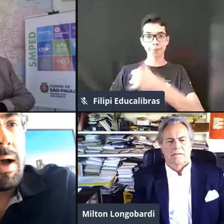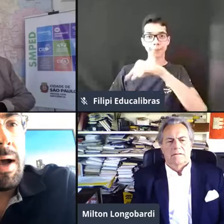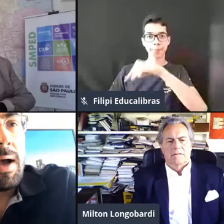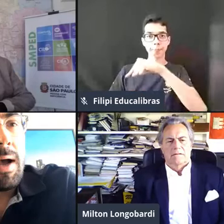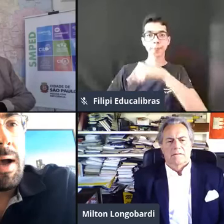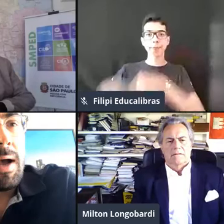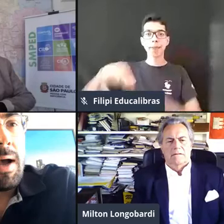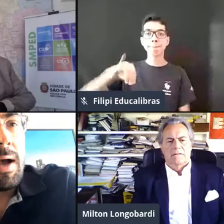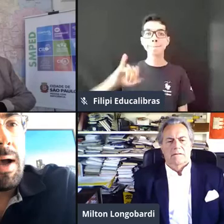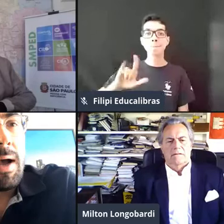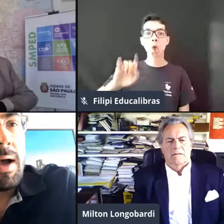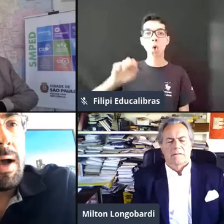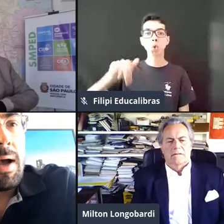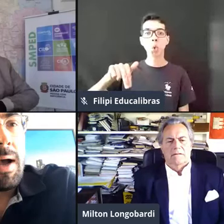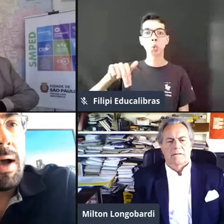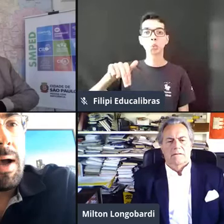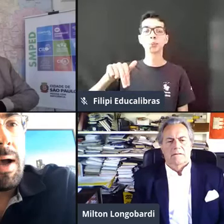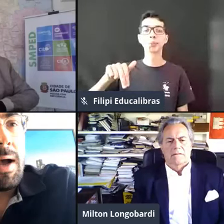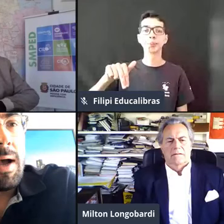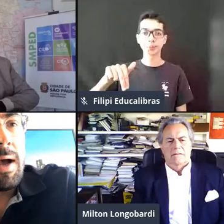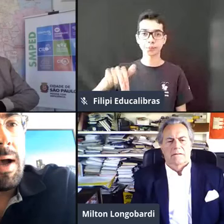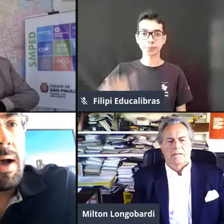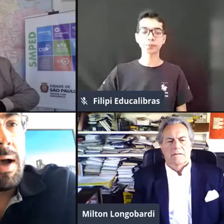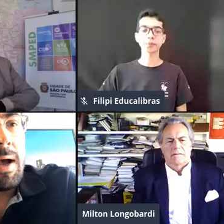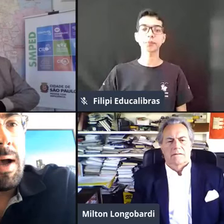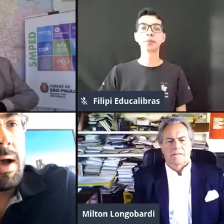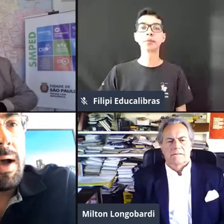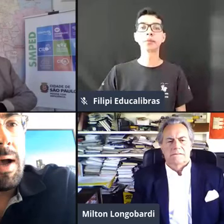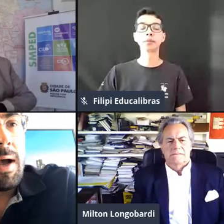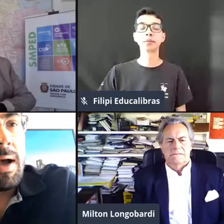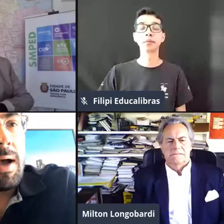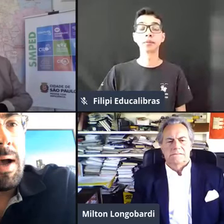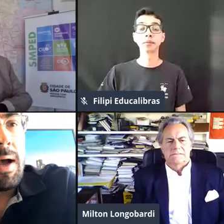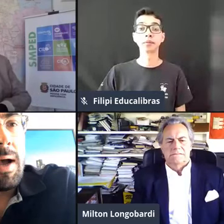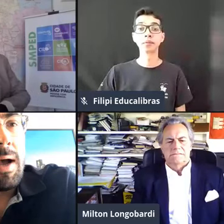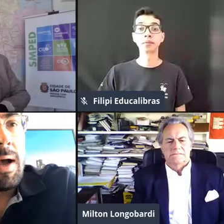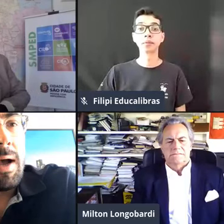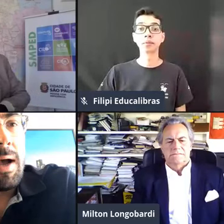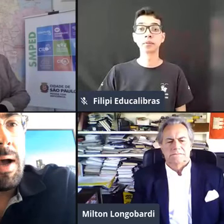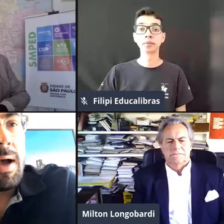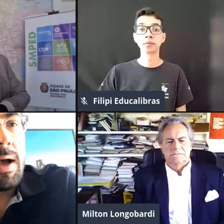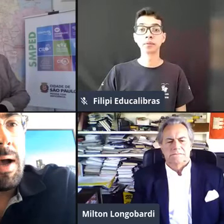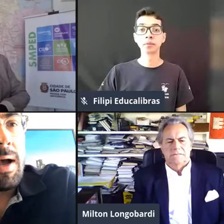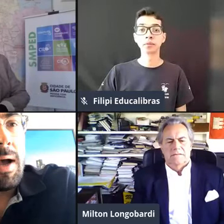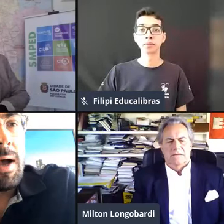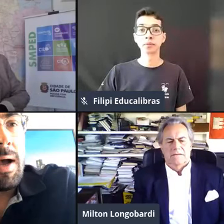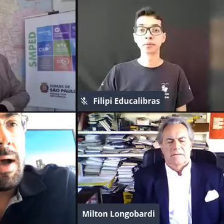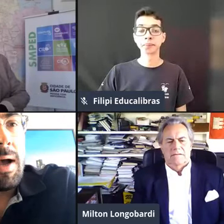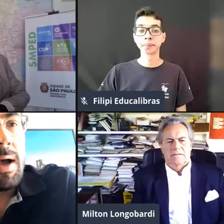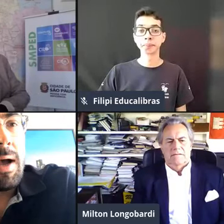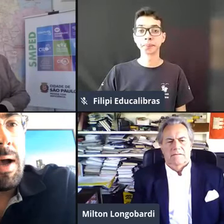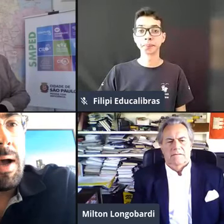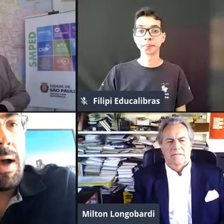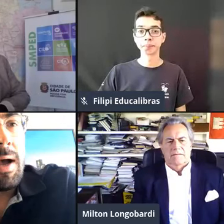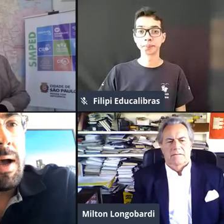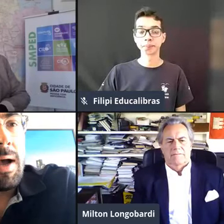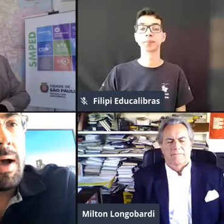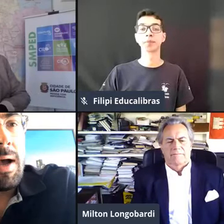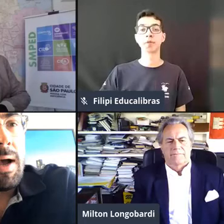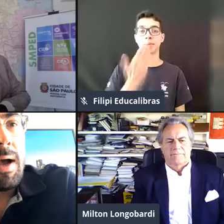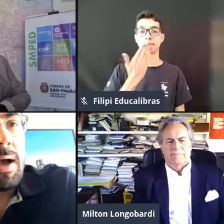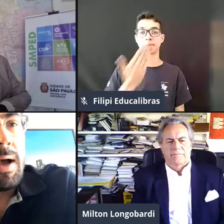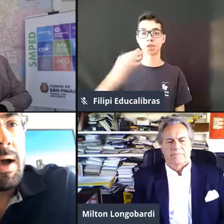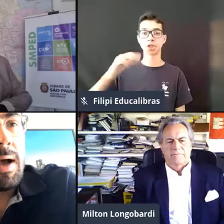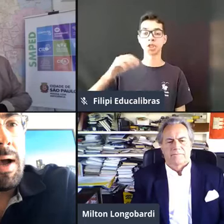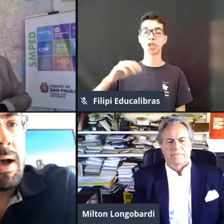Está cortando muito sua voz, não deu para entender nada que você falou no final. Bom, vamos fazer um link com o Milton aqui para ver se